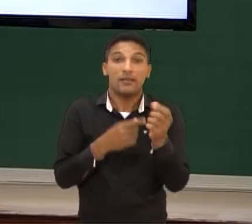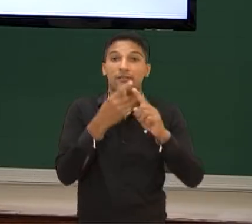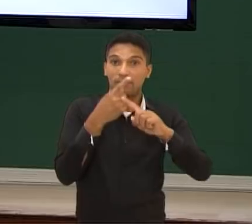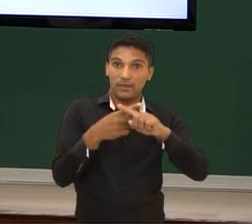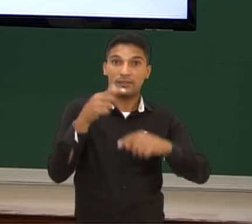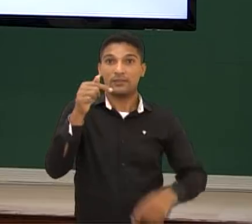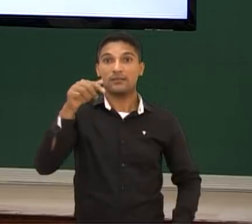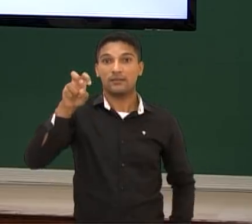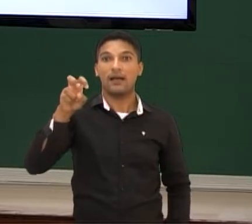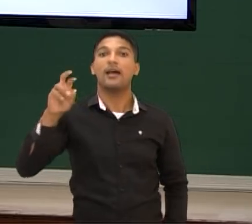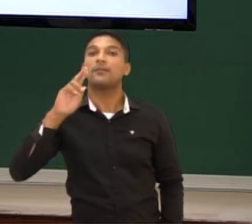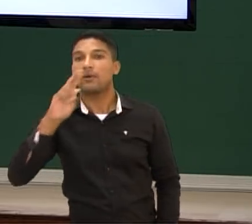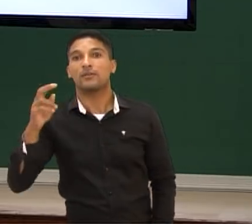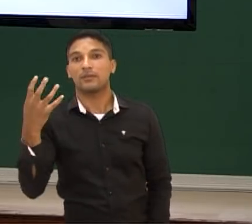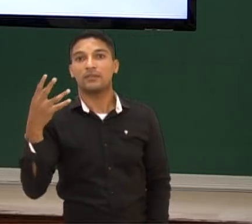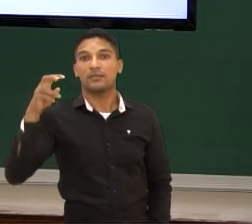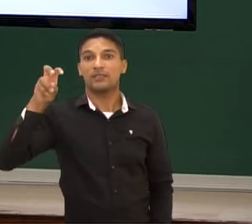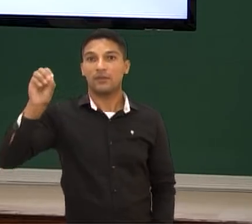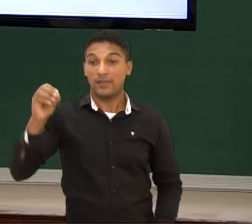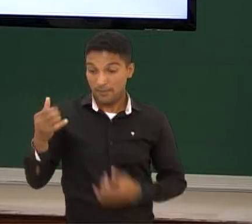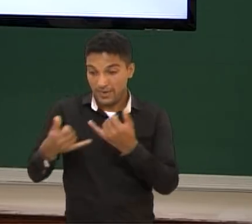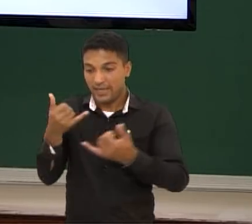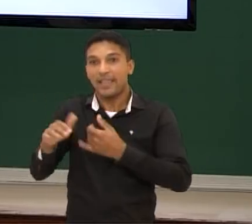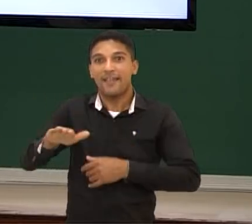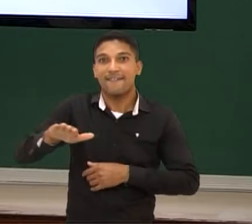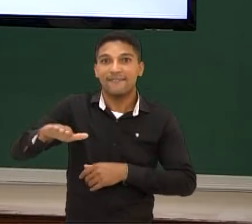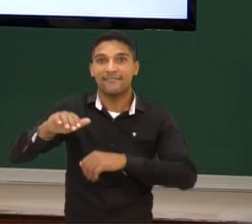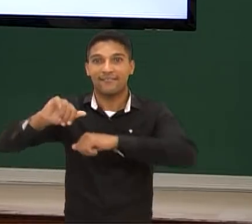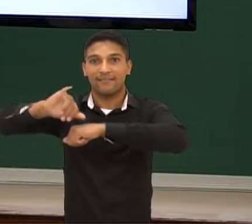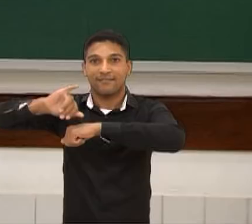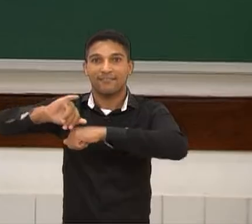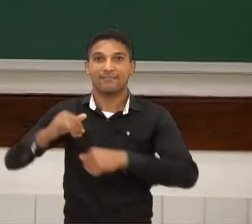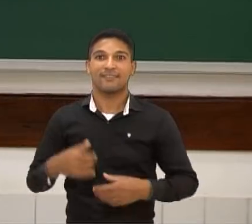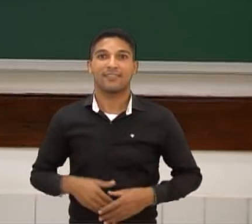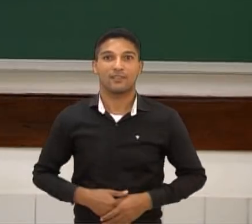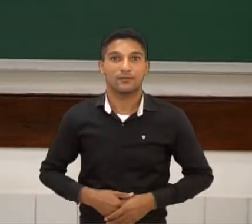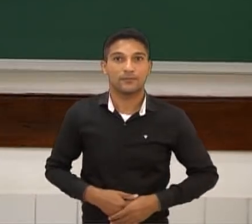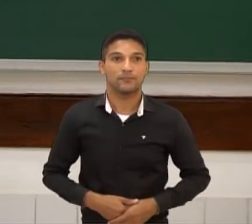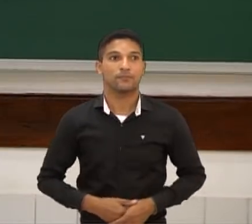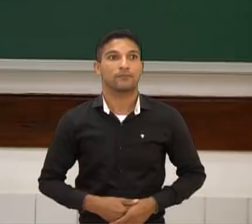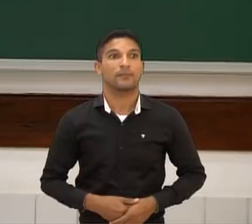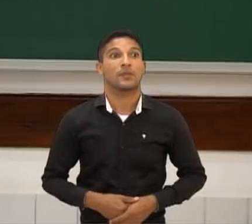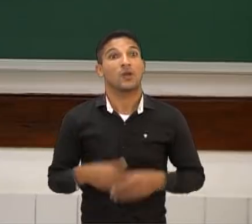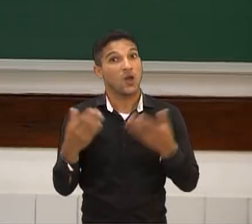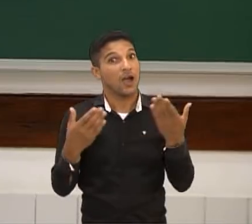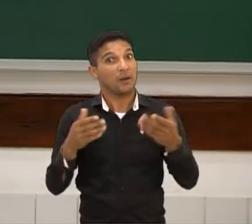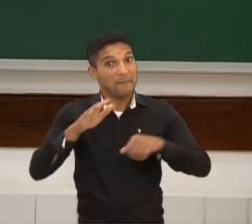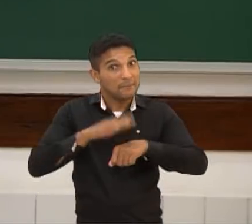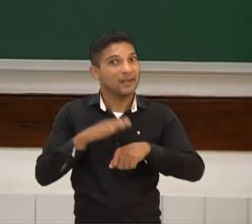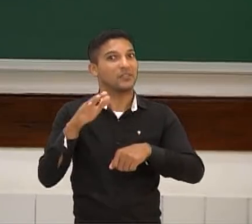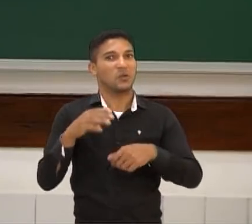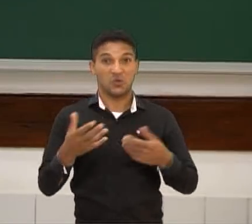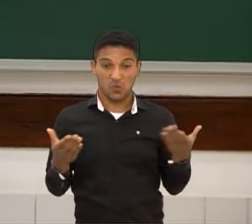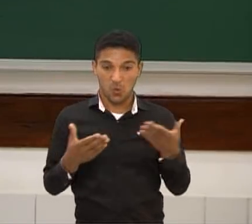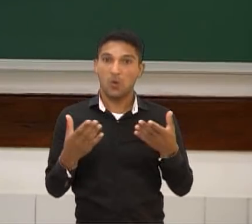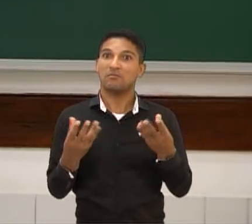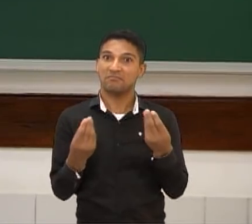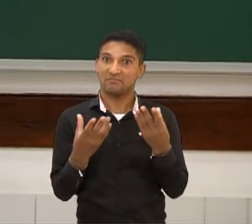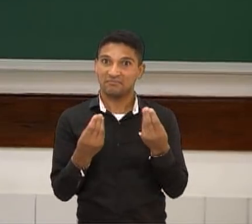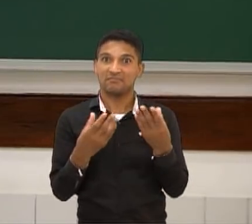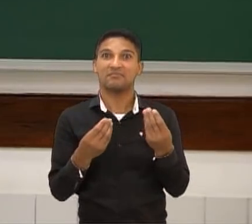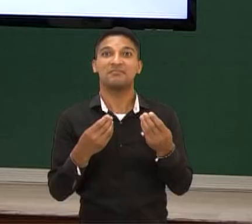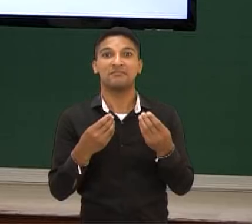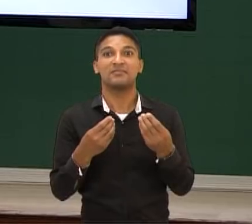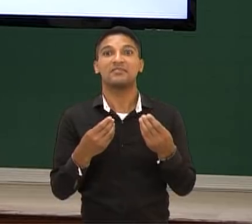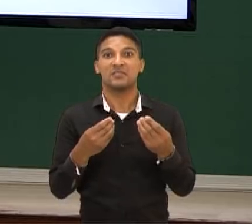450 brinquedos, ok? Agora vamos para mais um problema. Hoje estamos com muitas análises de problemas, não é? E esse próximo